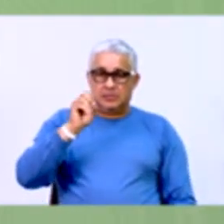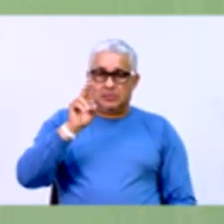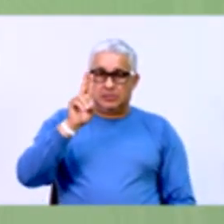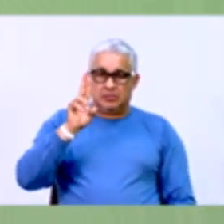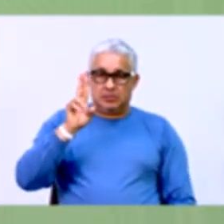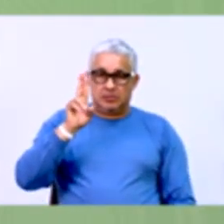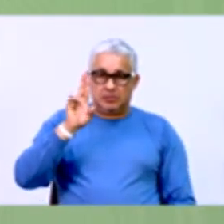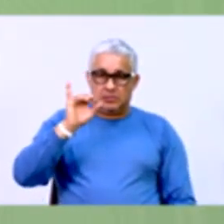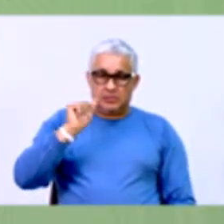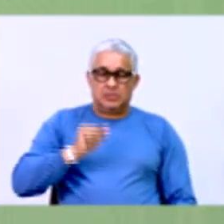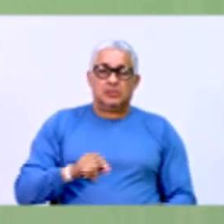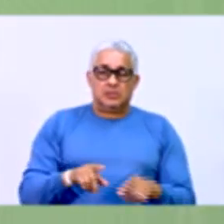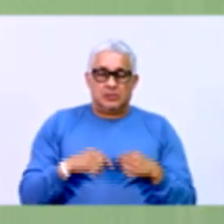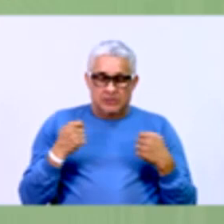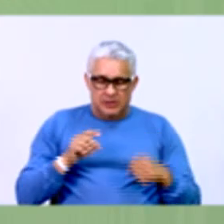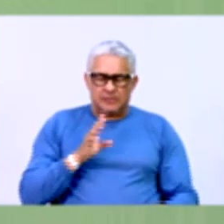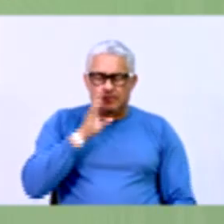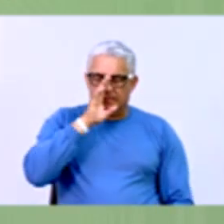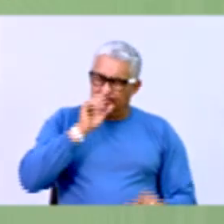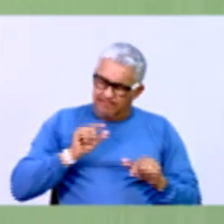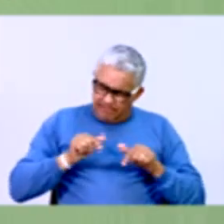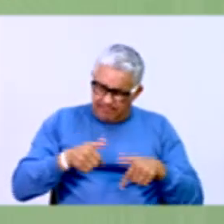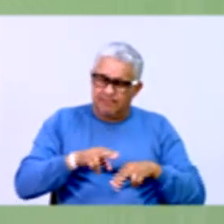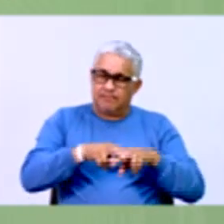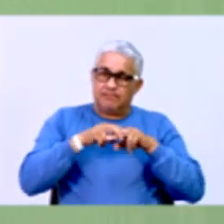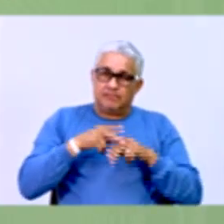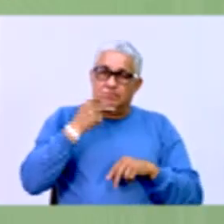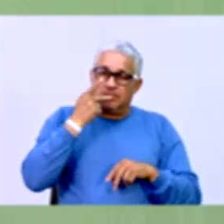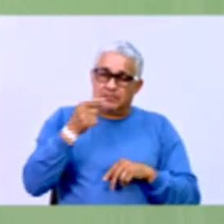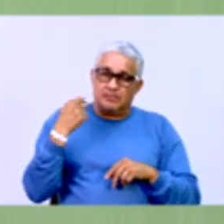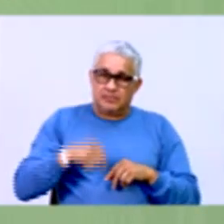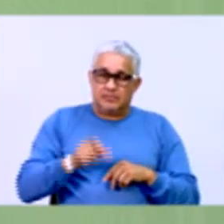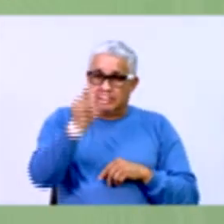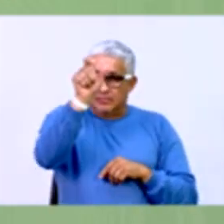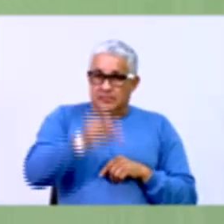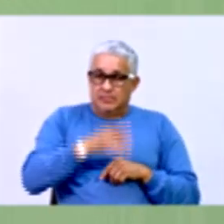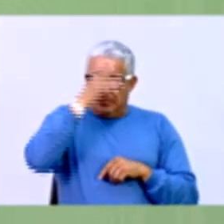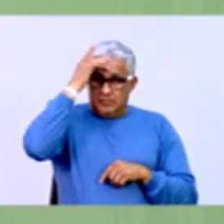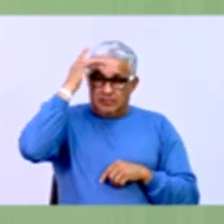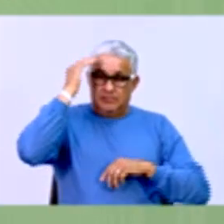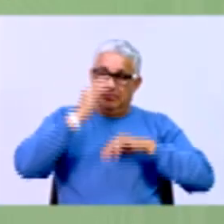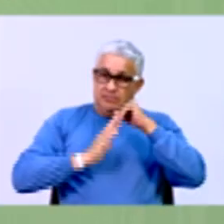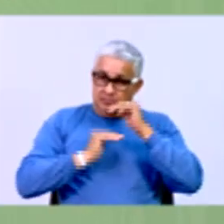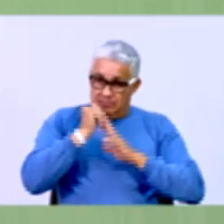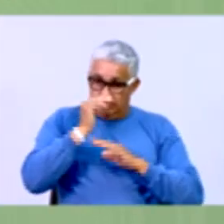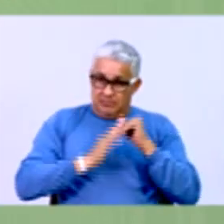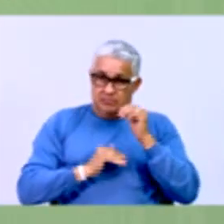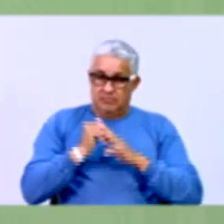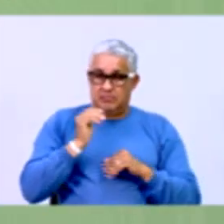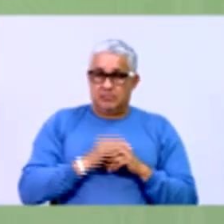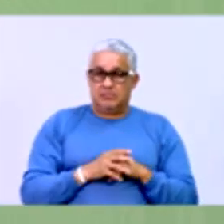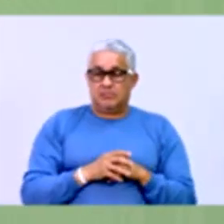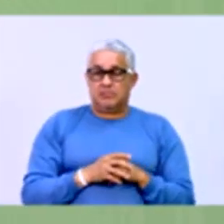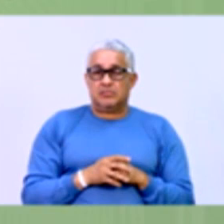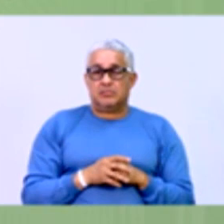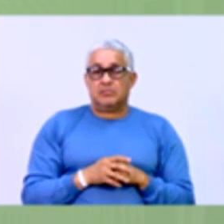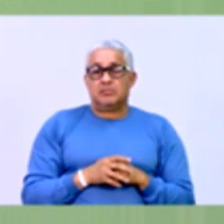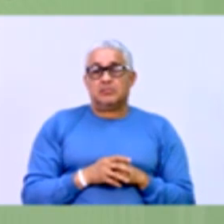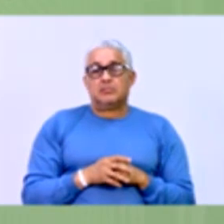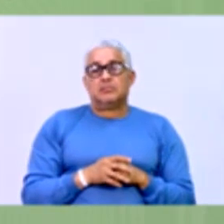muito esforço, né? Por isso que a gente falou que precisa ser alguém competente na sua área, mas que